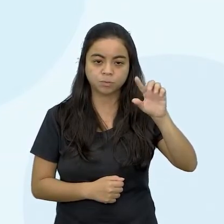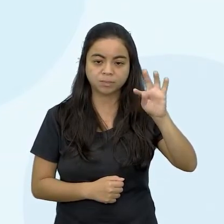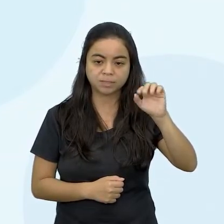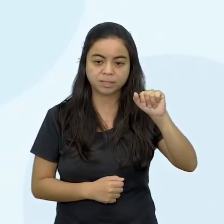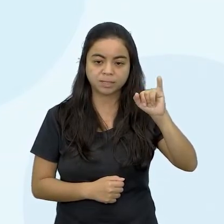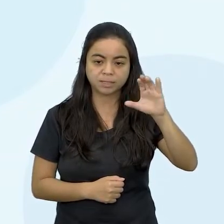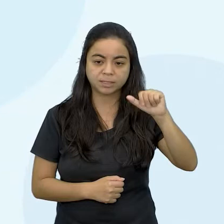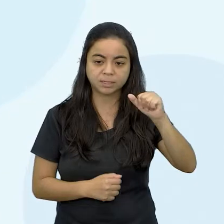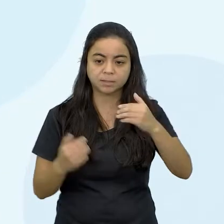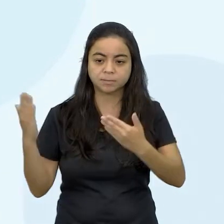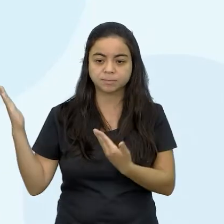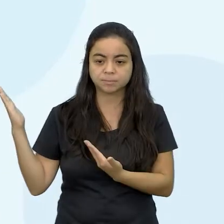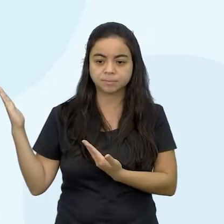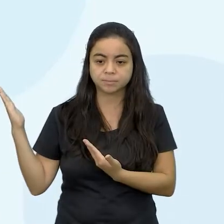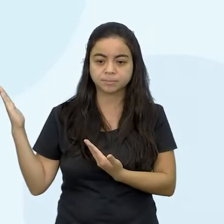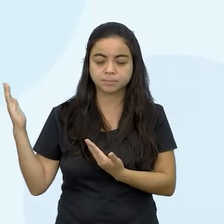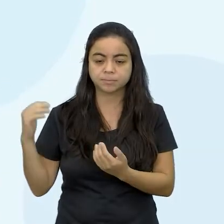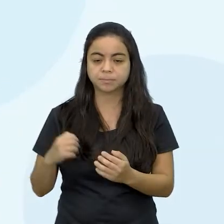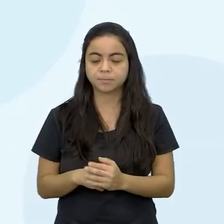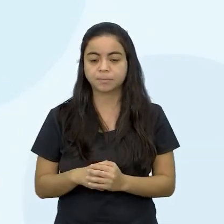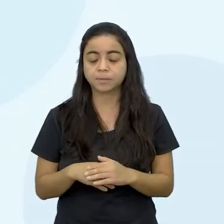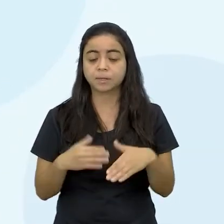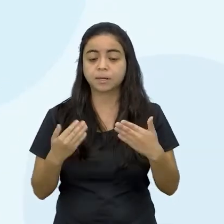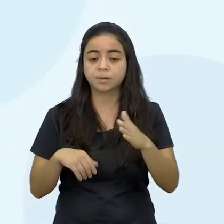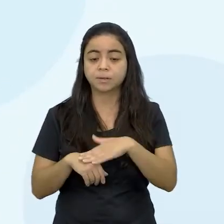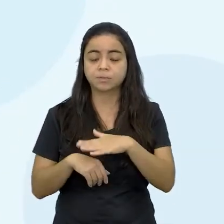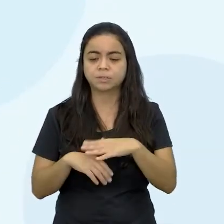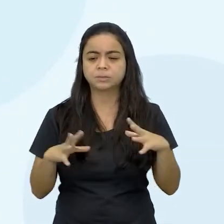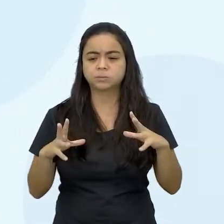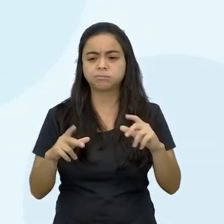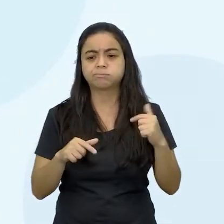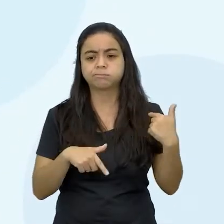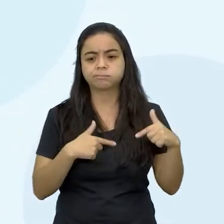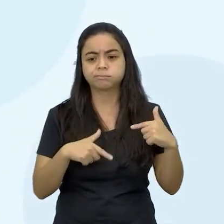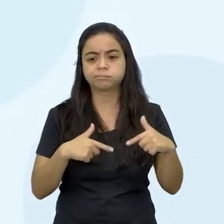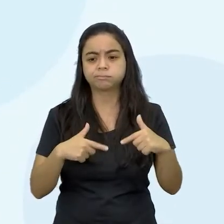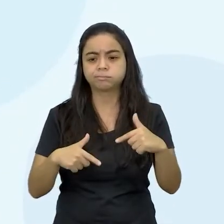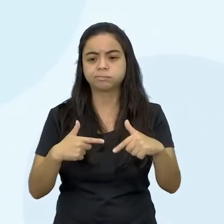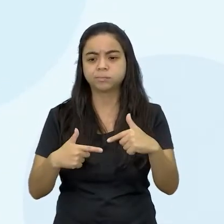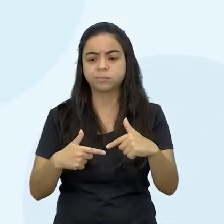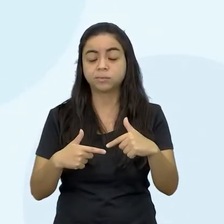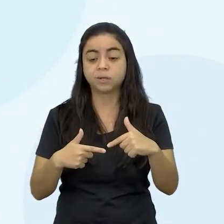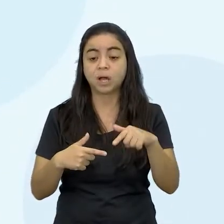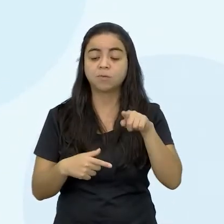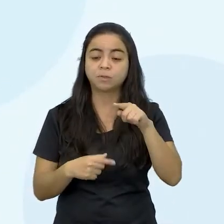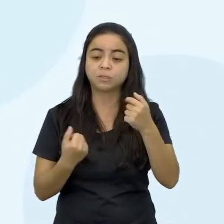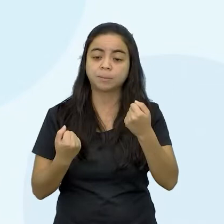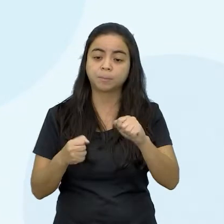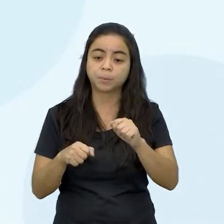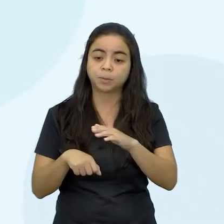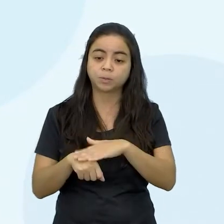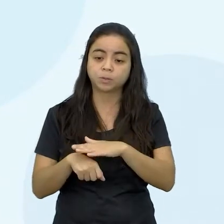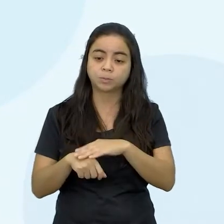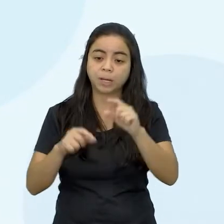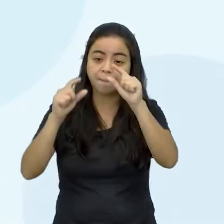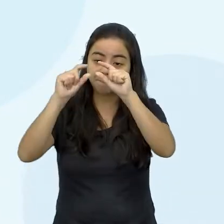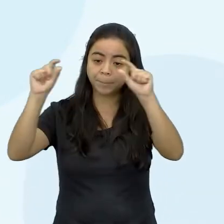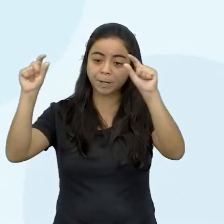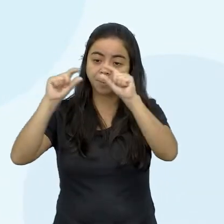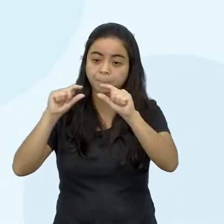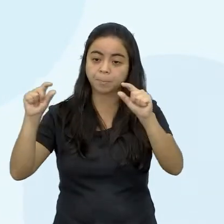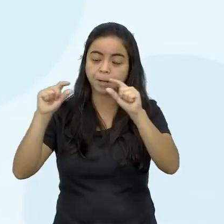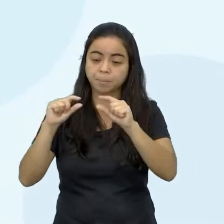aparecendo é para você como a gente fez todo esse trabalho o que que acontece você pode fazer essa citação